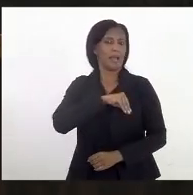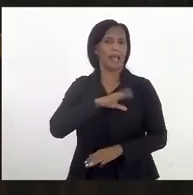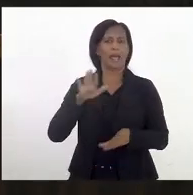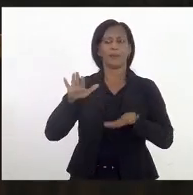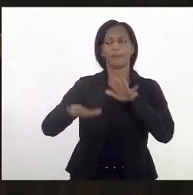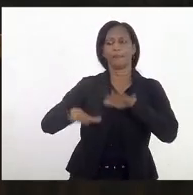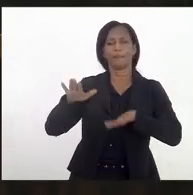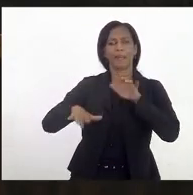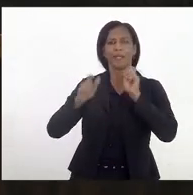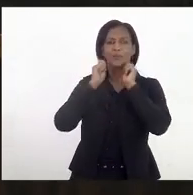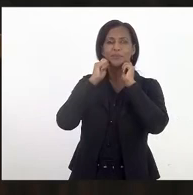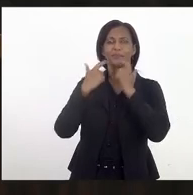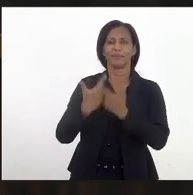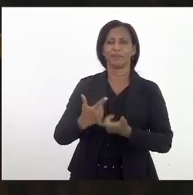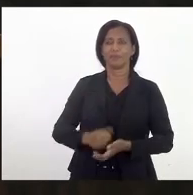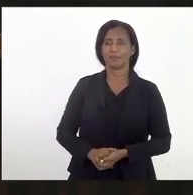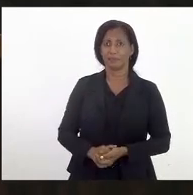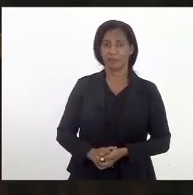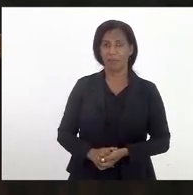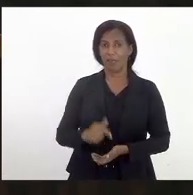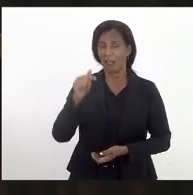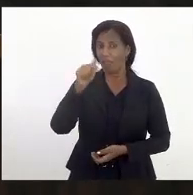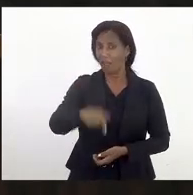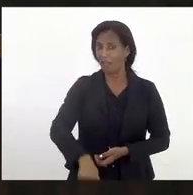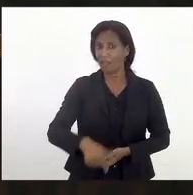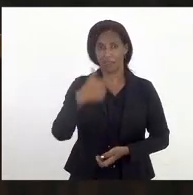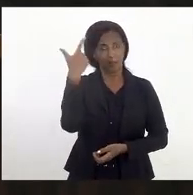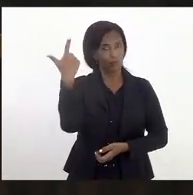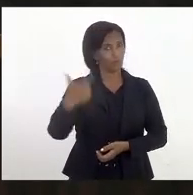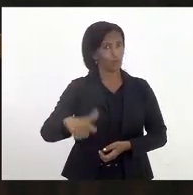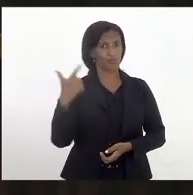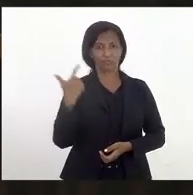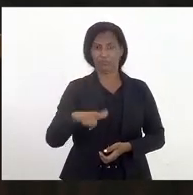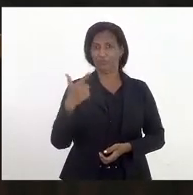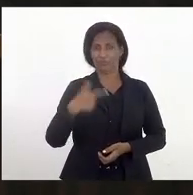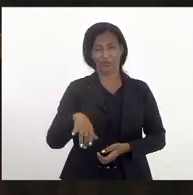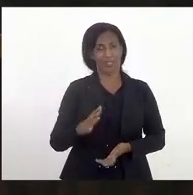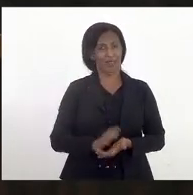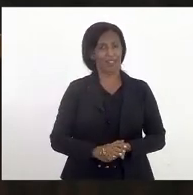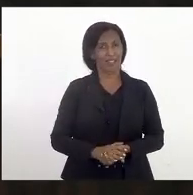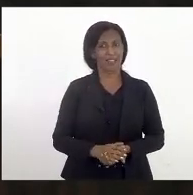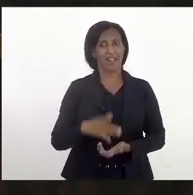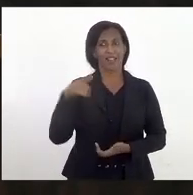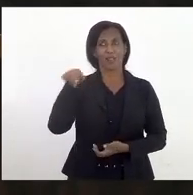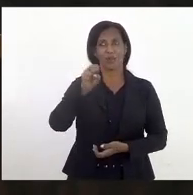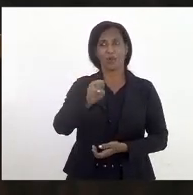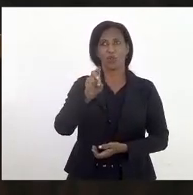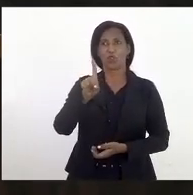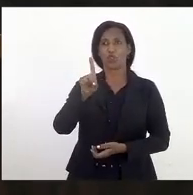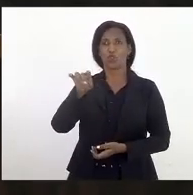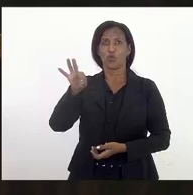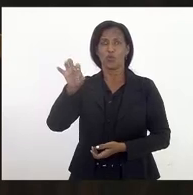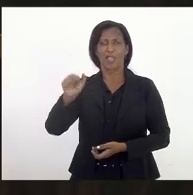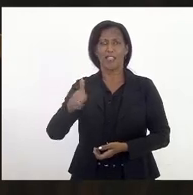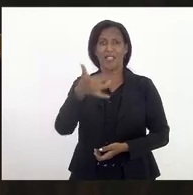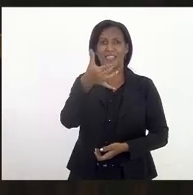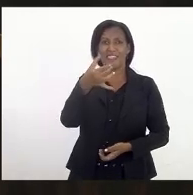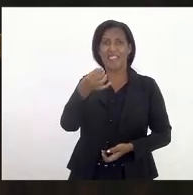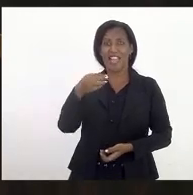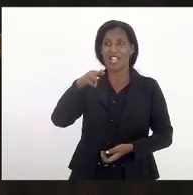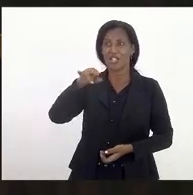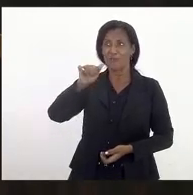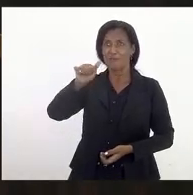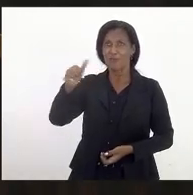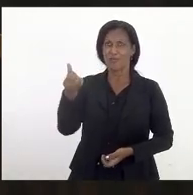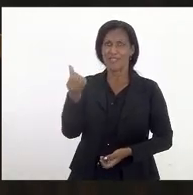Assembleia e eu falei aqui não tem matéria tem matéria no outro estado do da região sudeste que o salário médio a 10.600